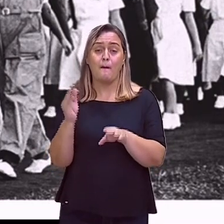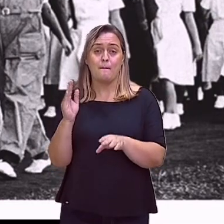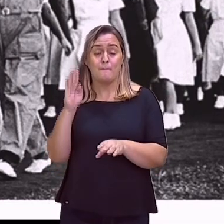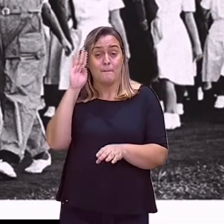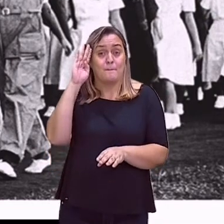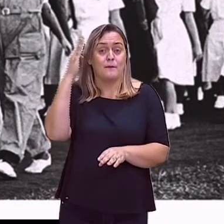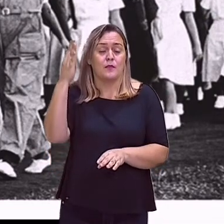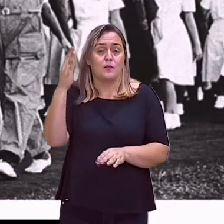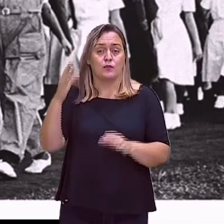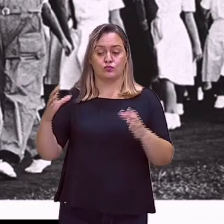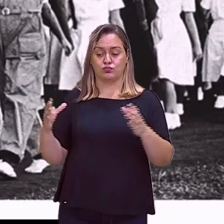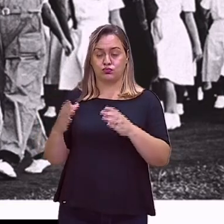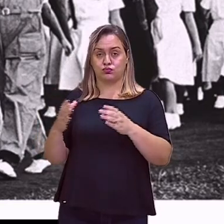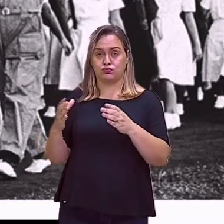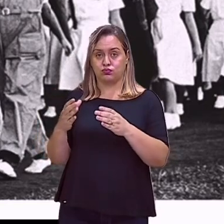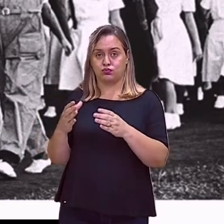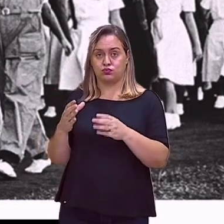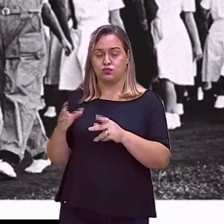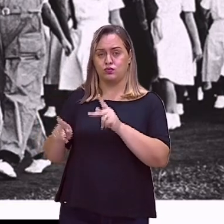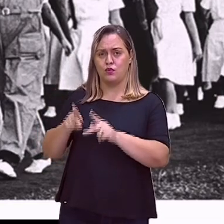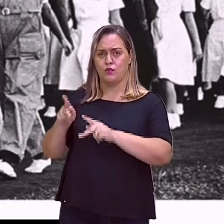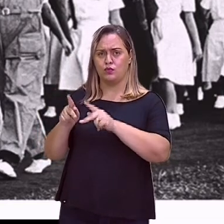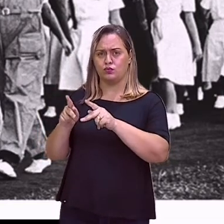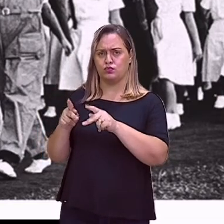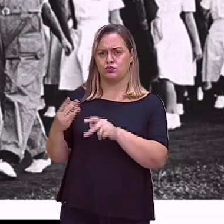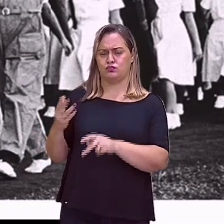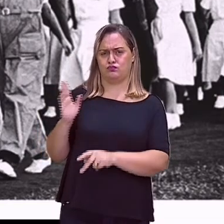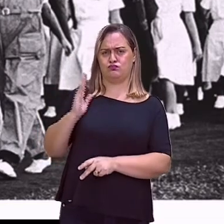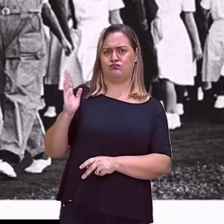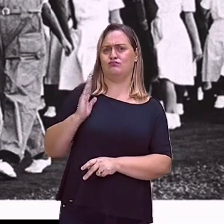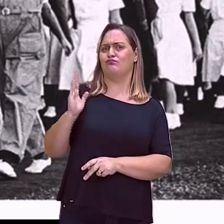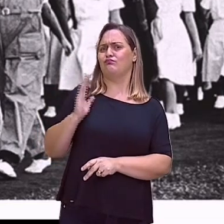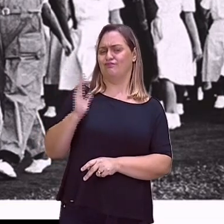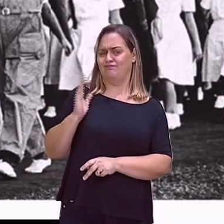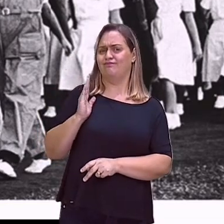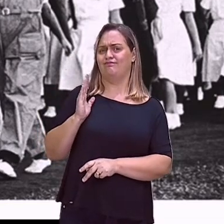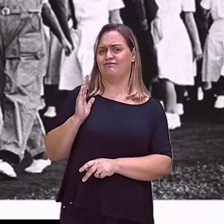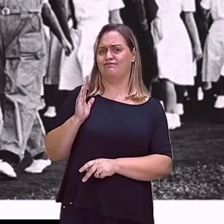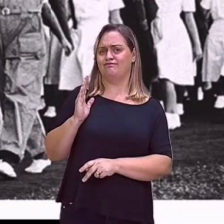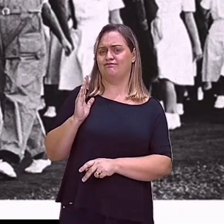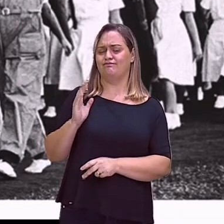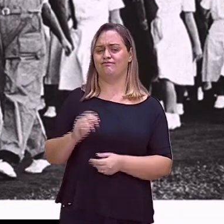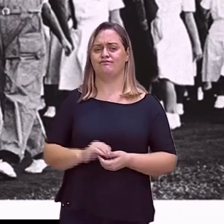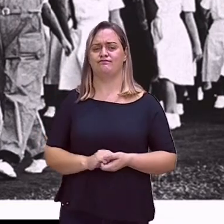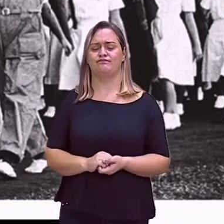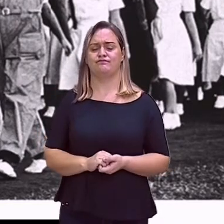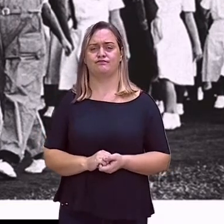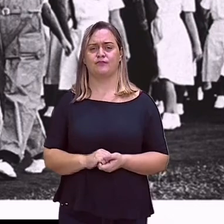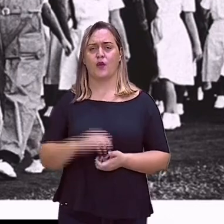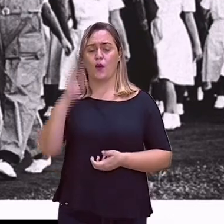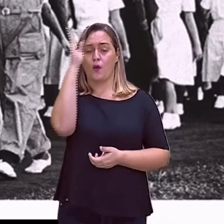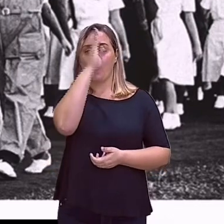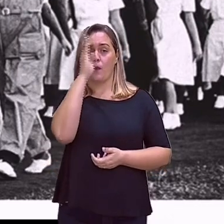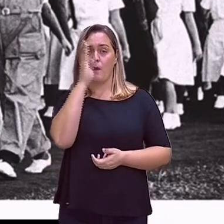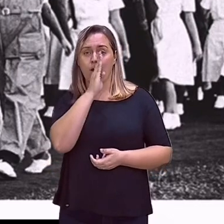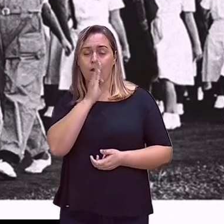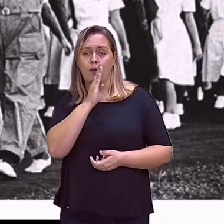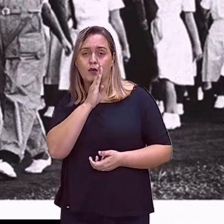quer perder e não queria perder os seus privilégios. O Brasil sempre